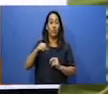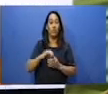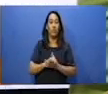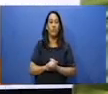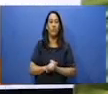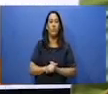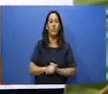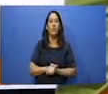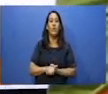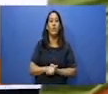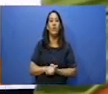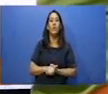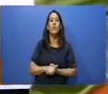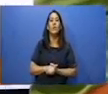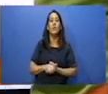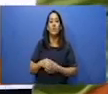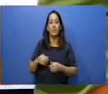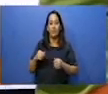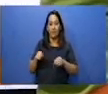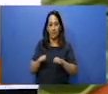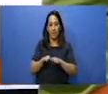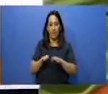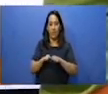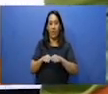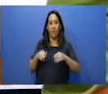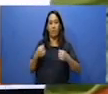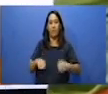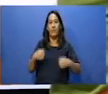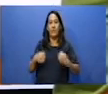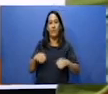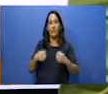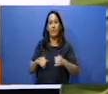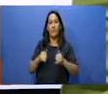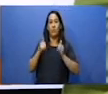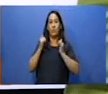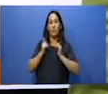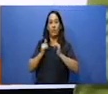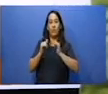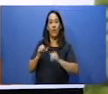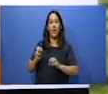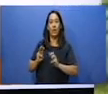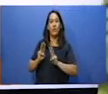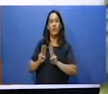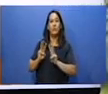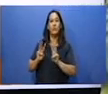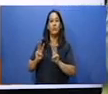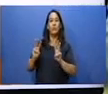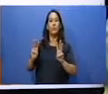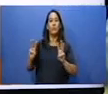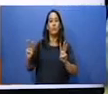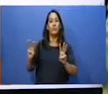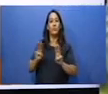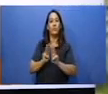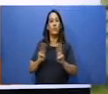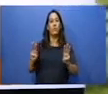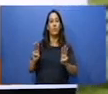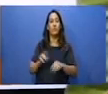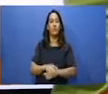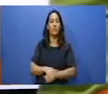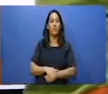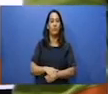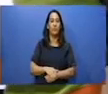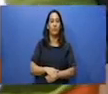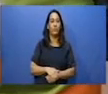créditos apresentam também o link do site e a data de acesso, que é esse endereço aqui, ó, que